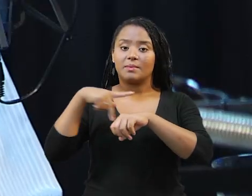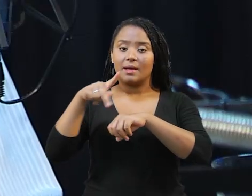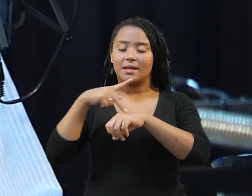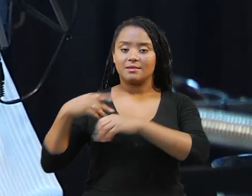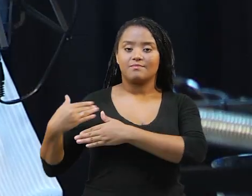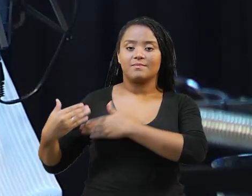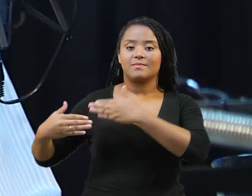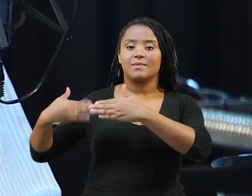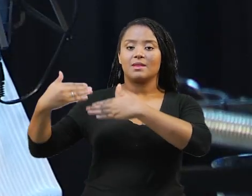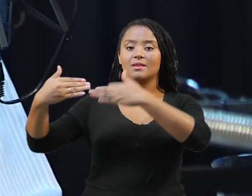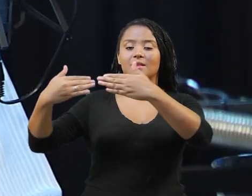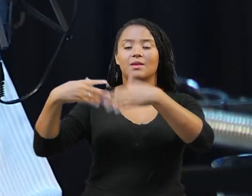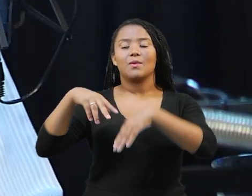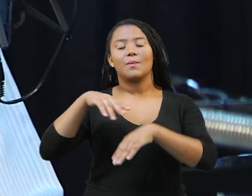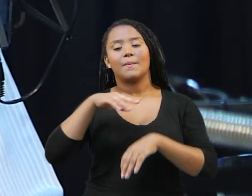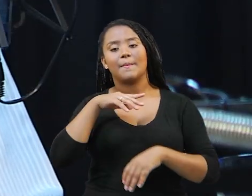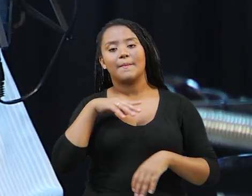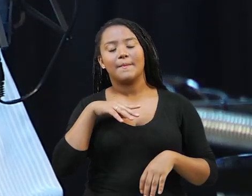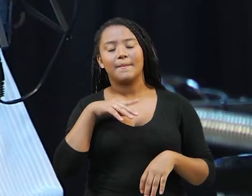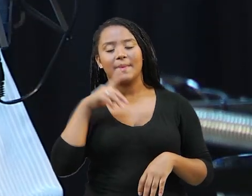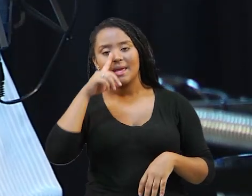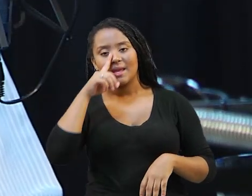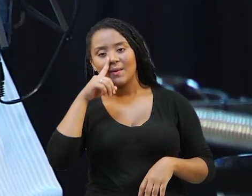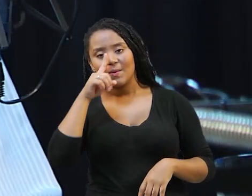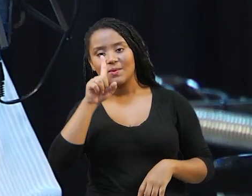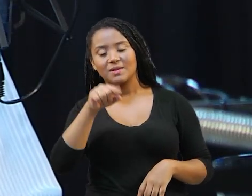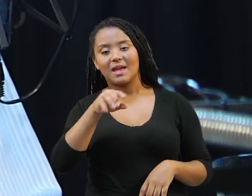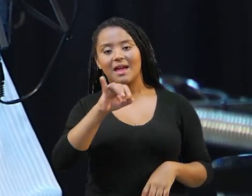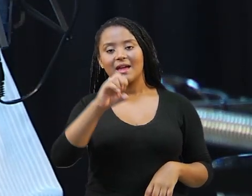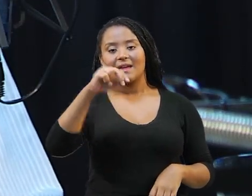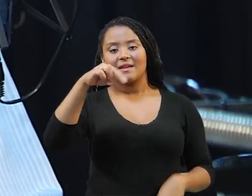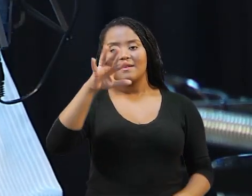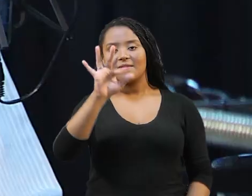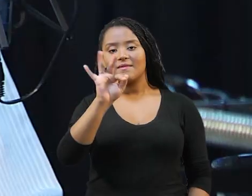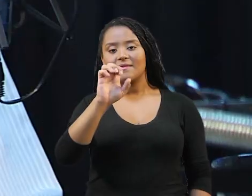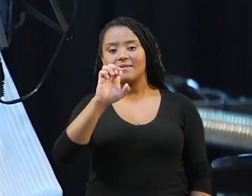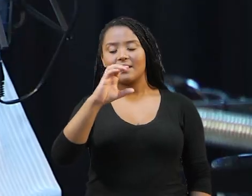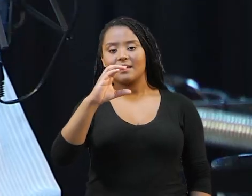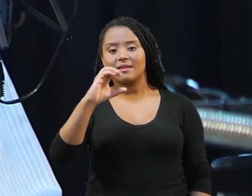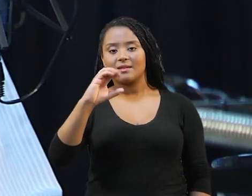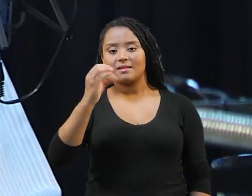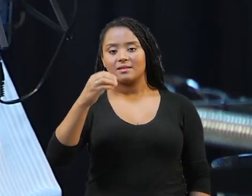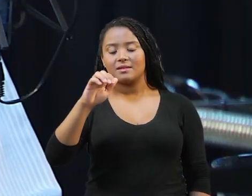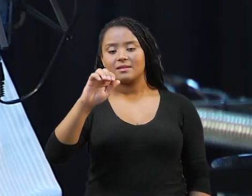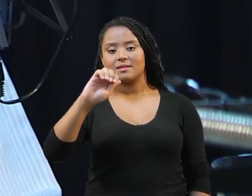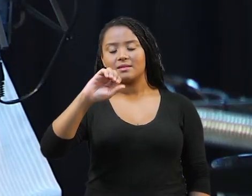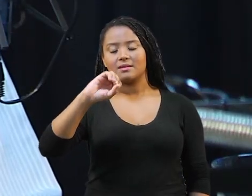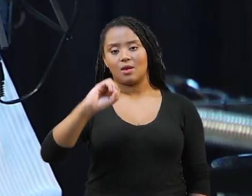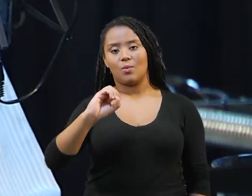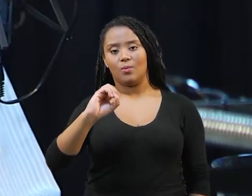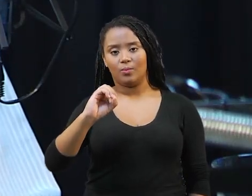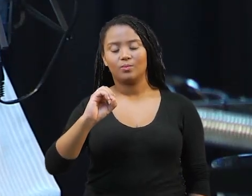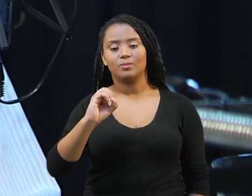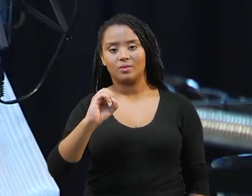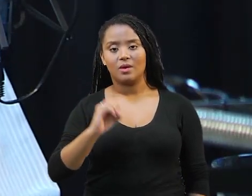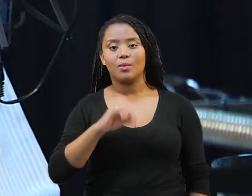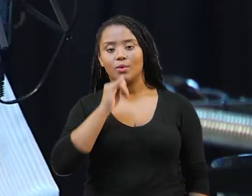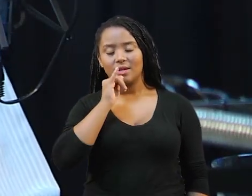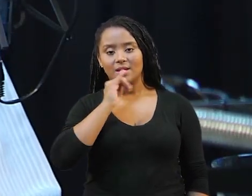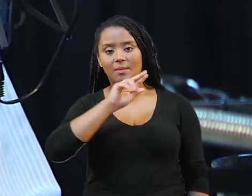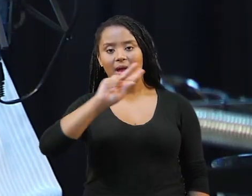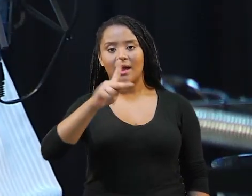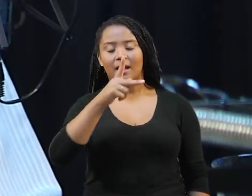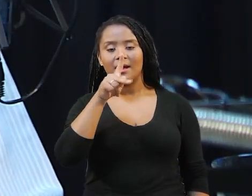desenvolvimento, como você disse, as infecções. Então, 30% dos cânceres nos países em desenvolvimento são causados ainda